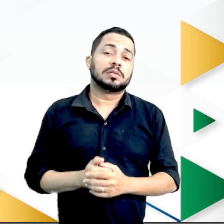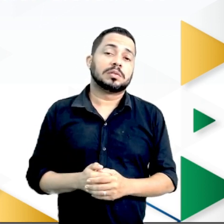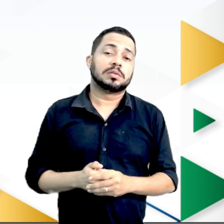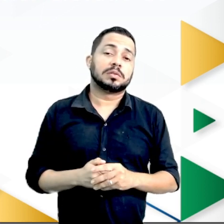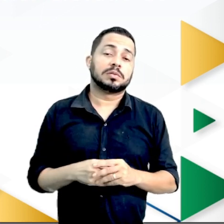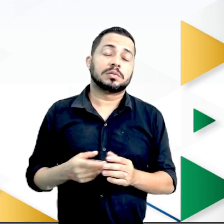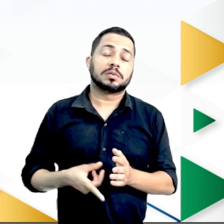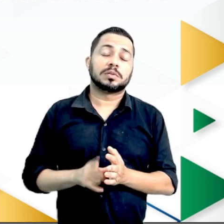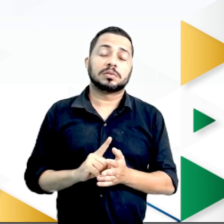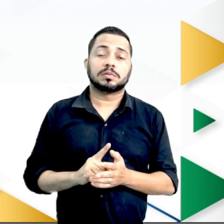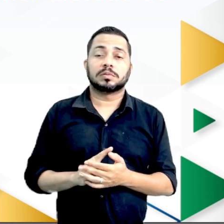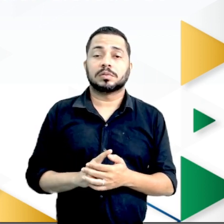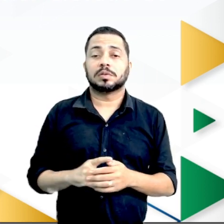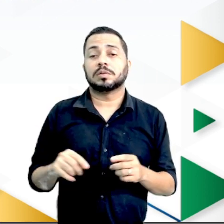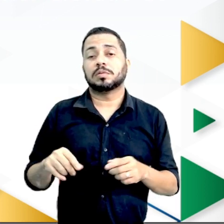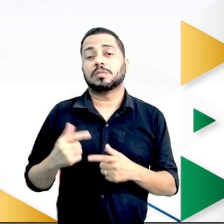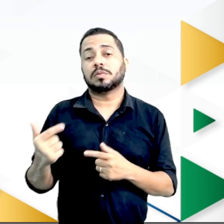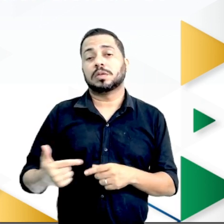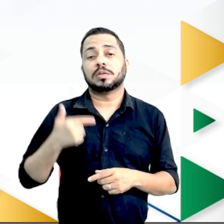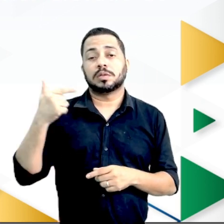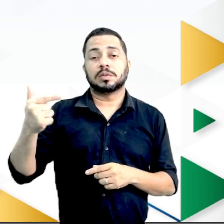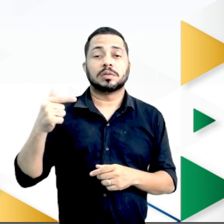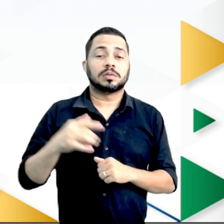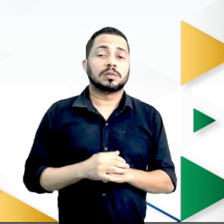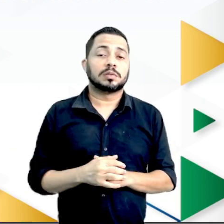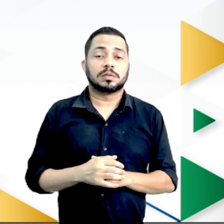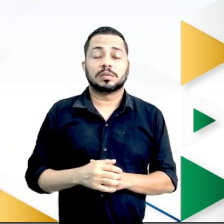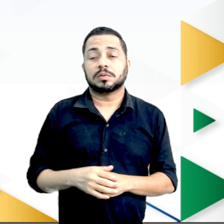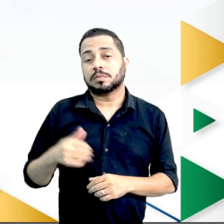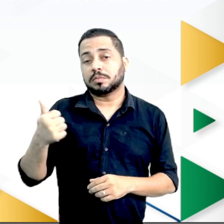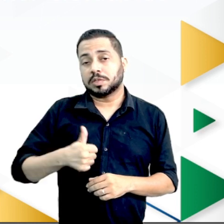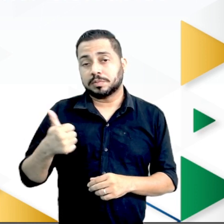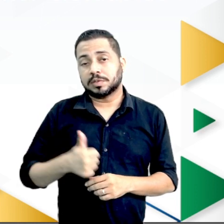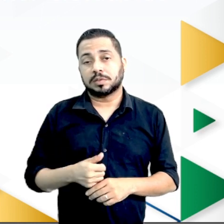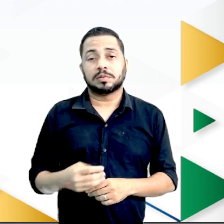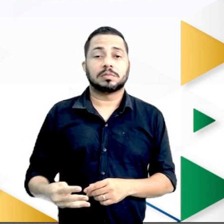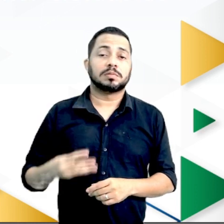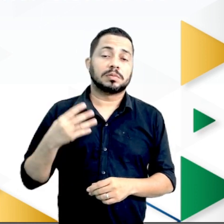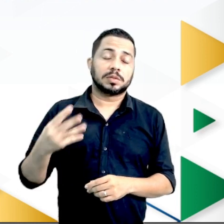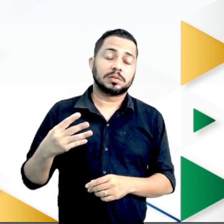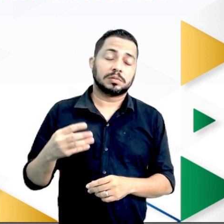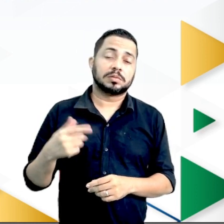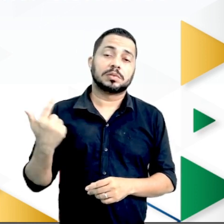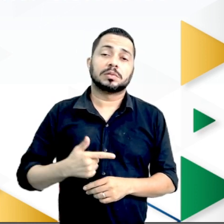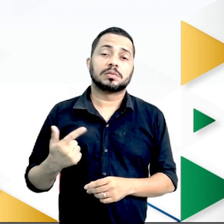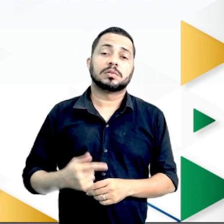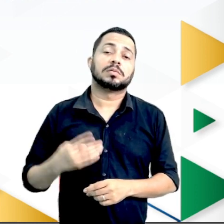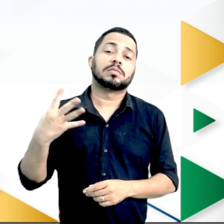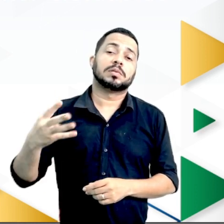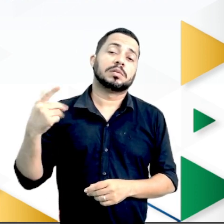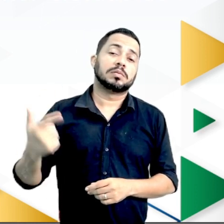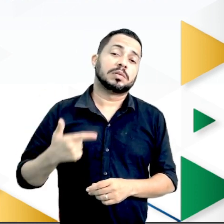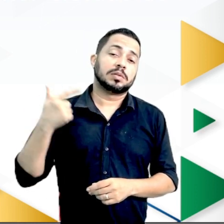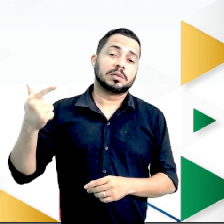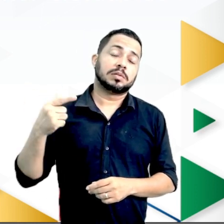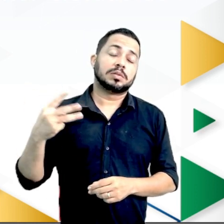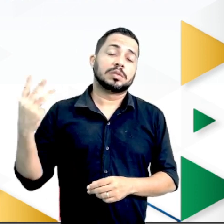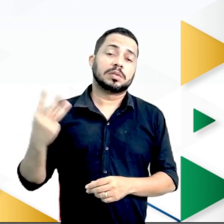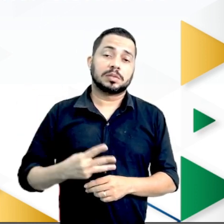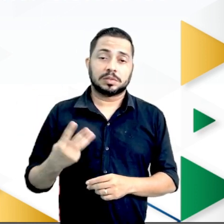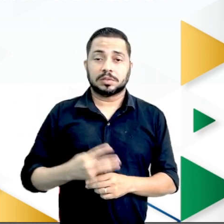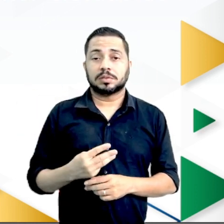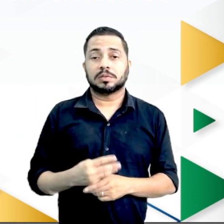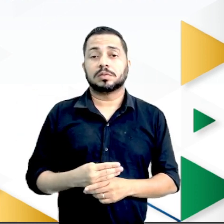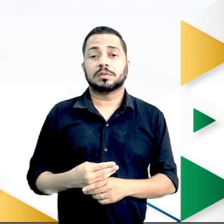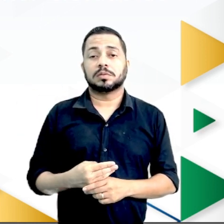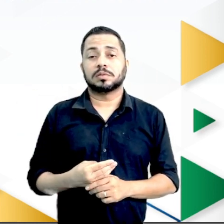anterior elevado ao quadrado. 4 ao quadrado, tá vendo? O primeiro termo é 4, o segundo é 4 ao quadrado, o terceiro, 4,